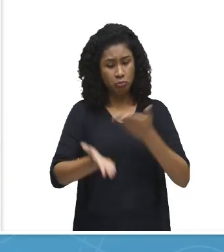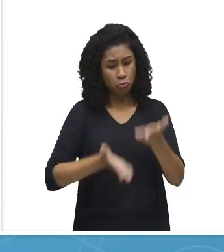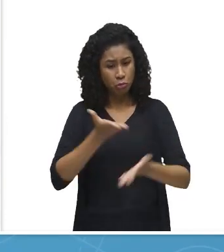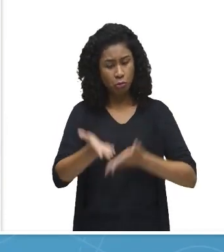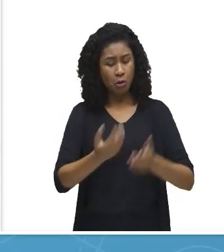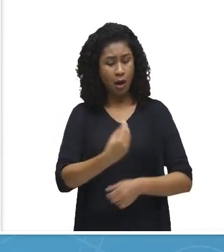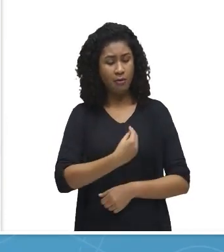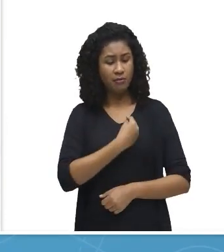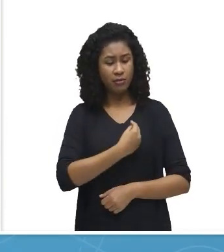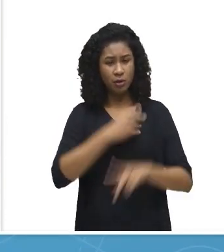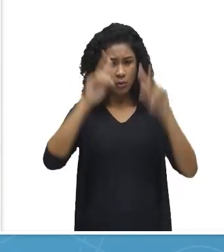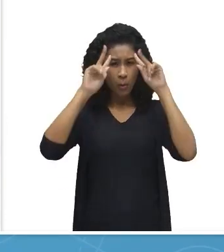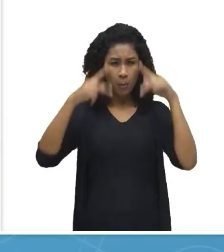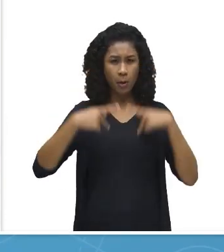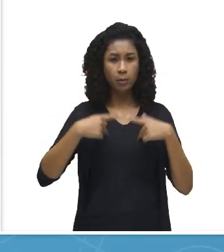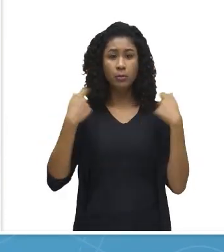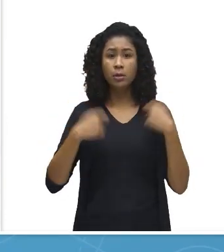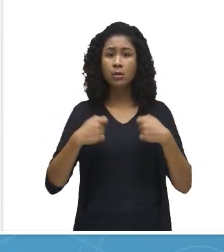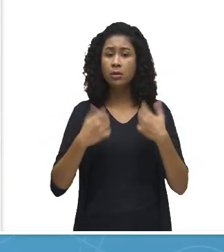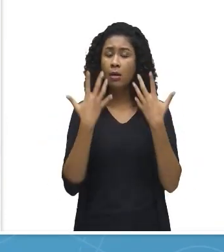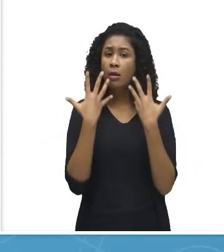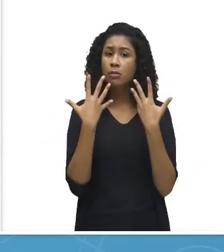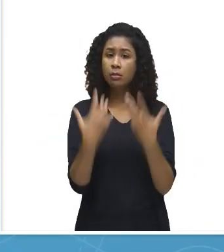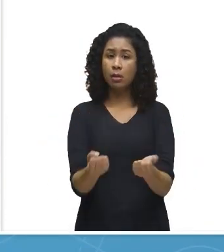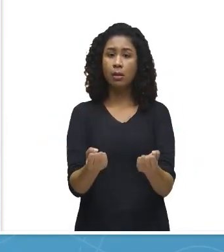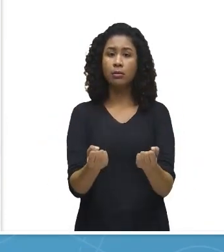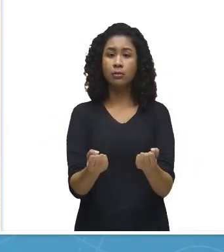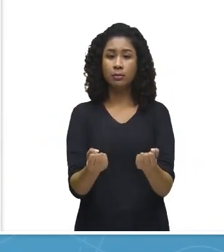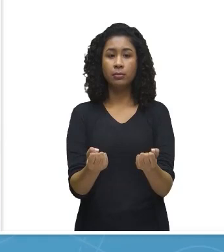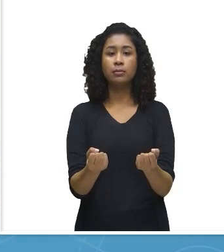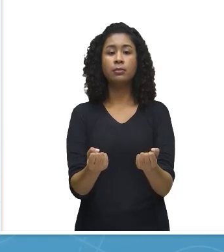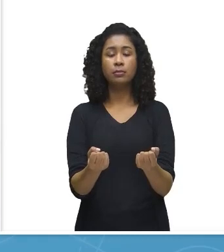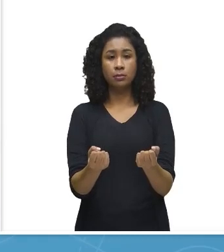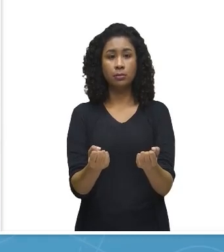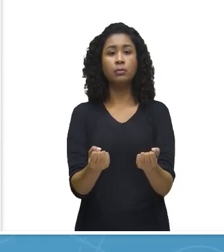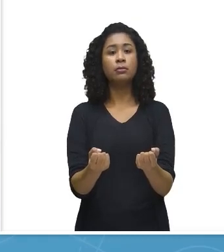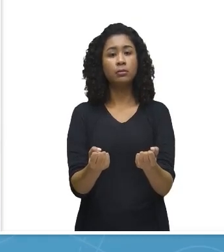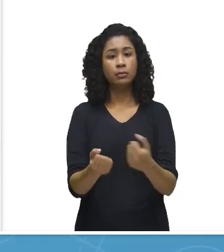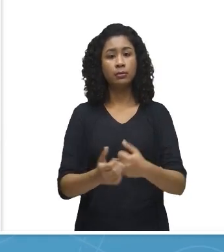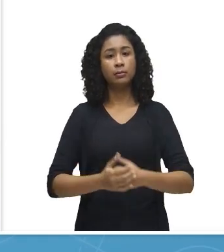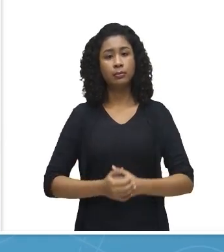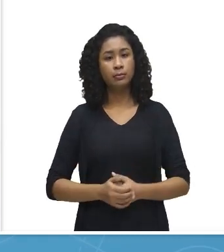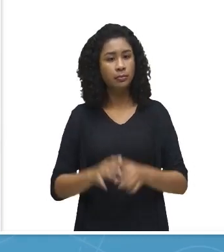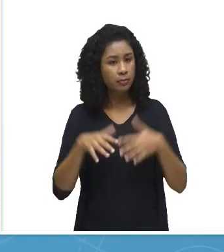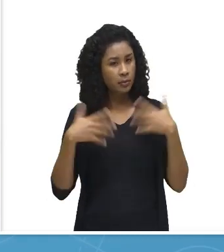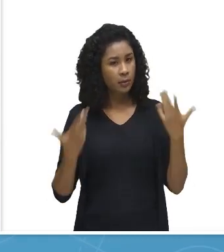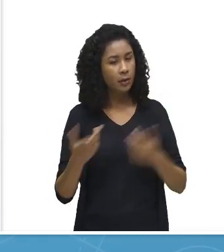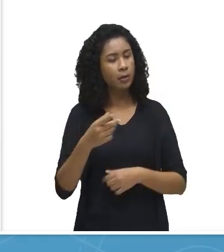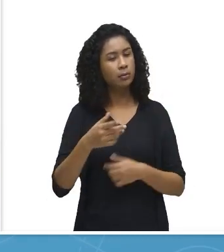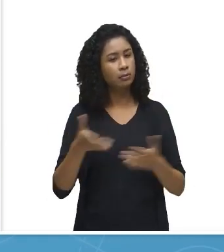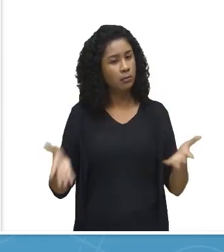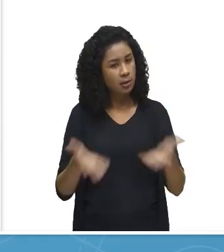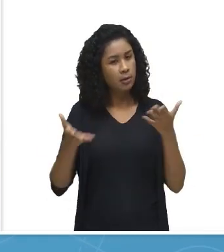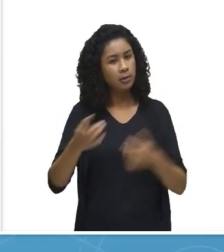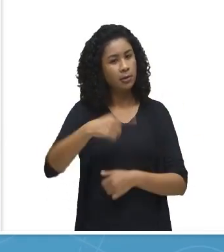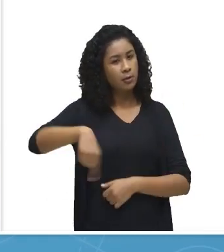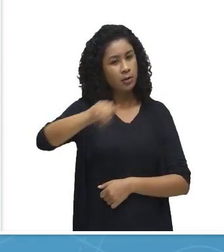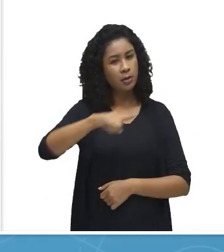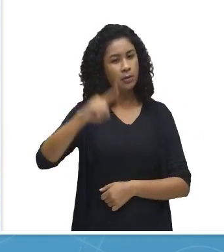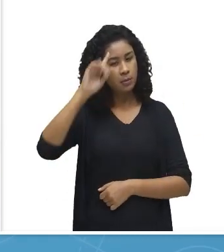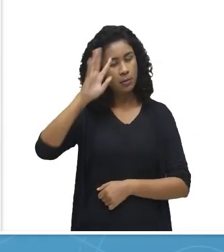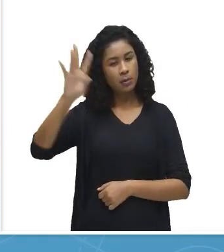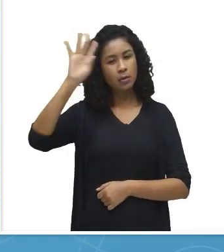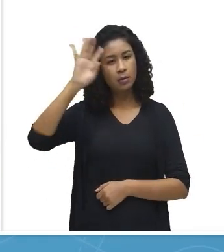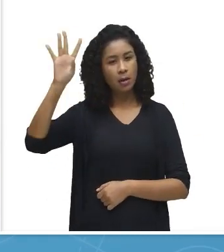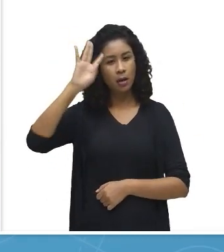isso deve ser abraçado com carinho, né? Então, pense com carinho em relação a essas dicas de